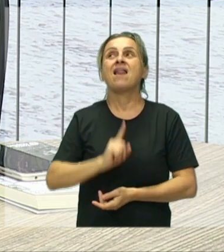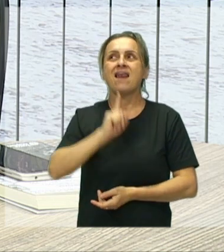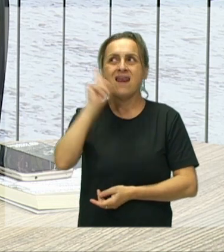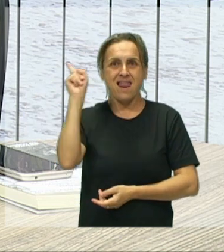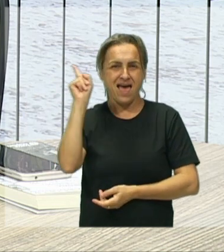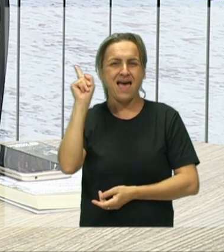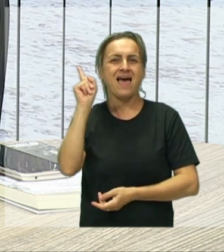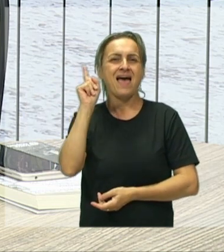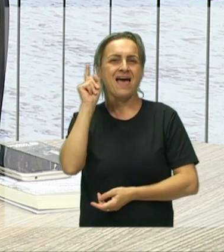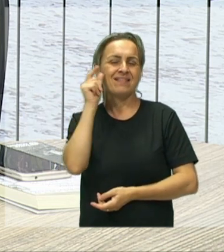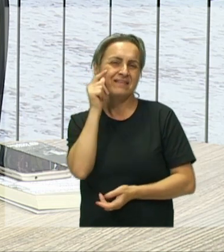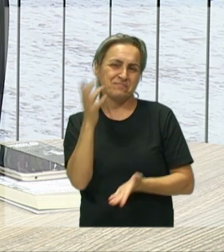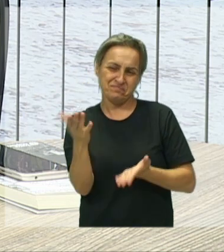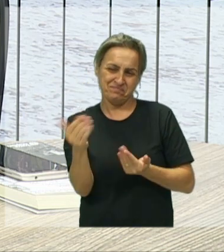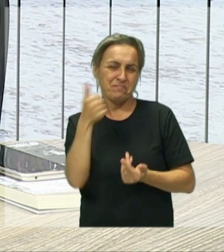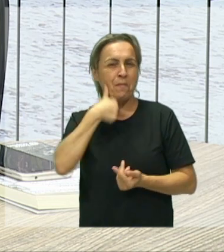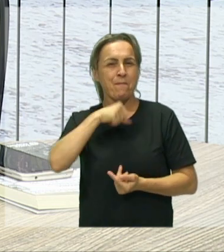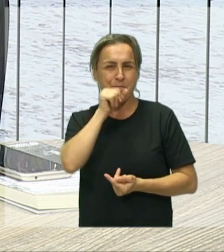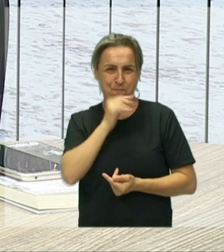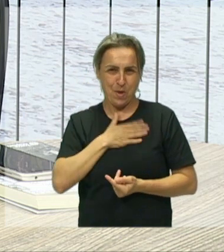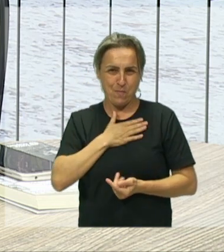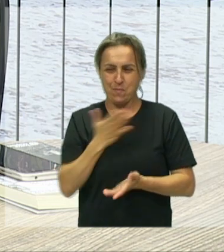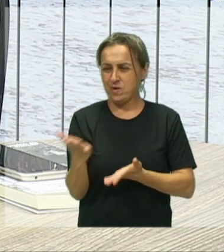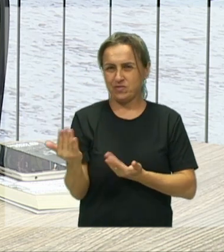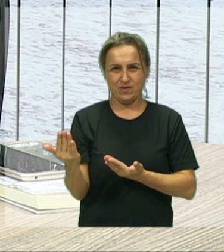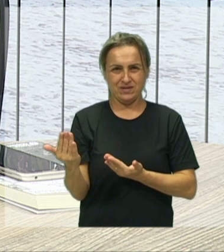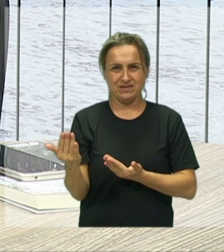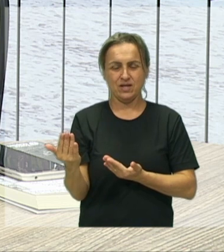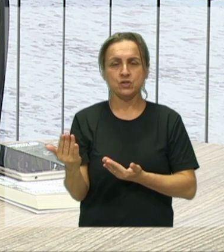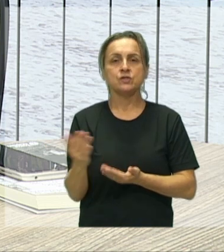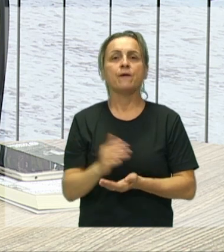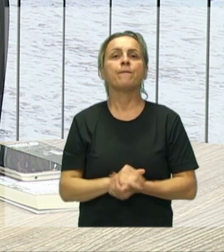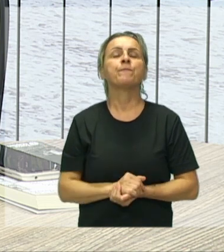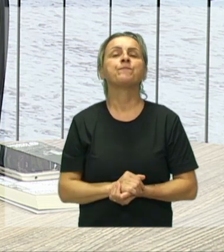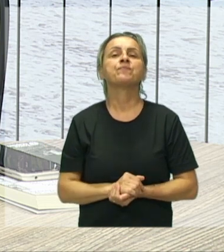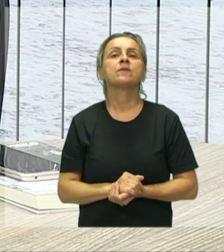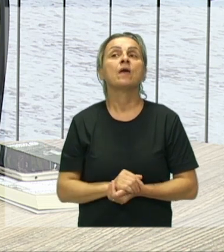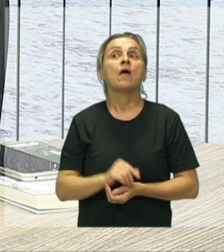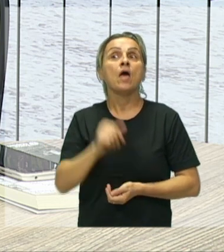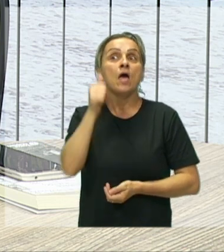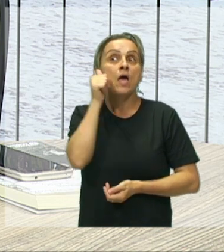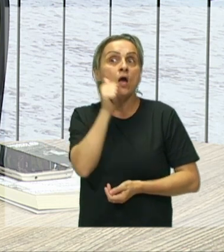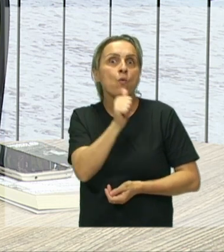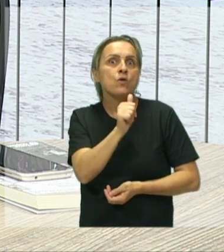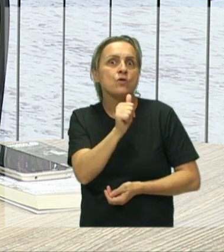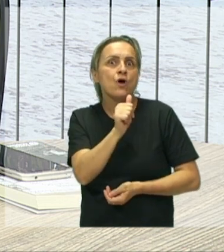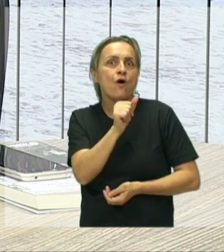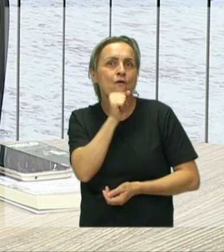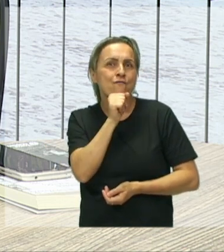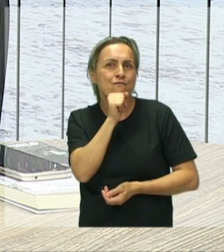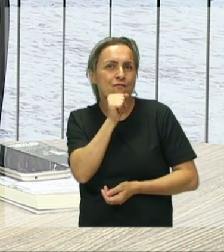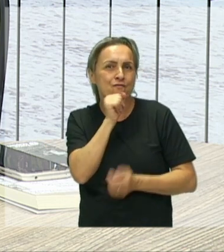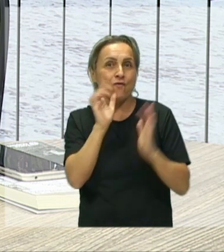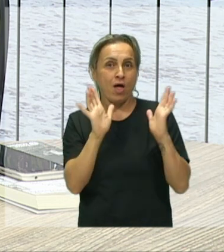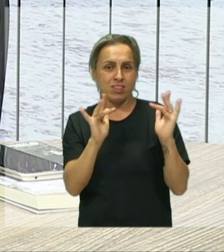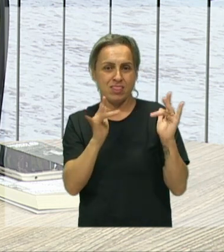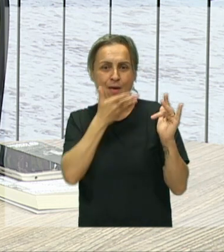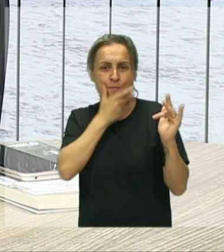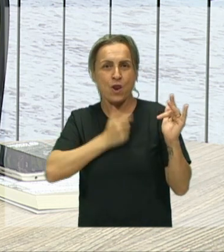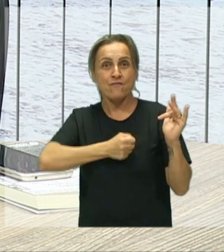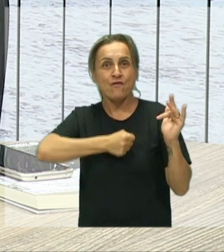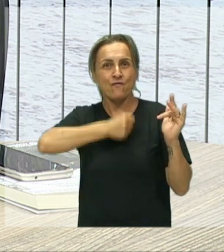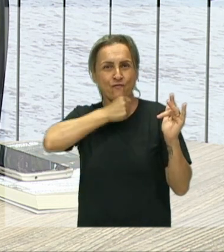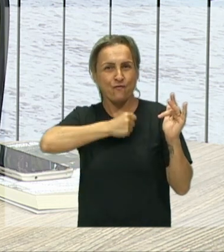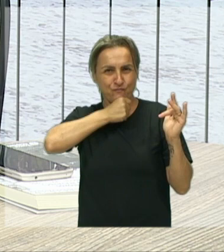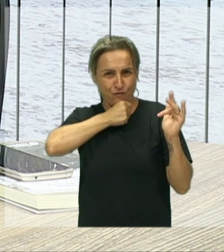ela contava que a mãe dela contava que quando ela namorava com o meu avô levava ela até